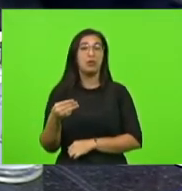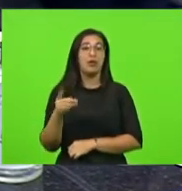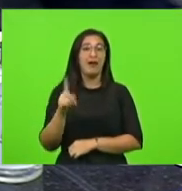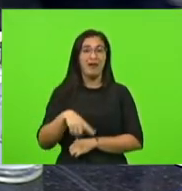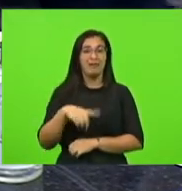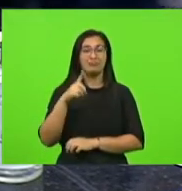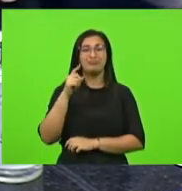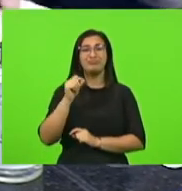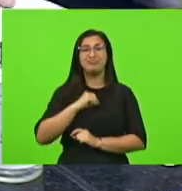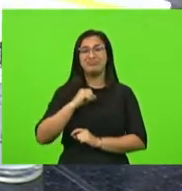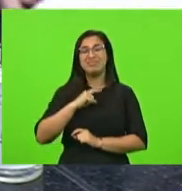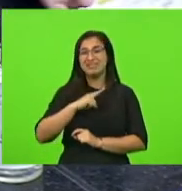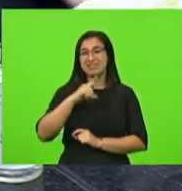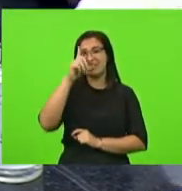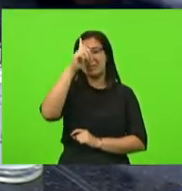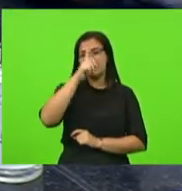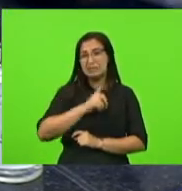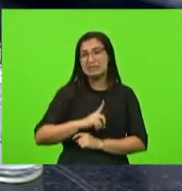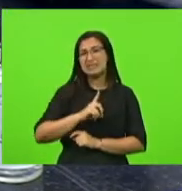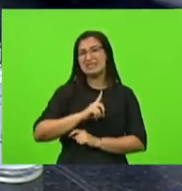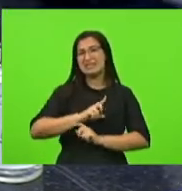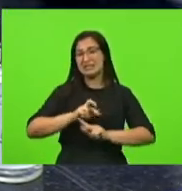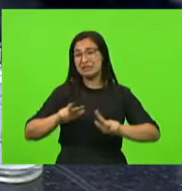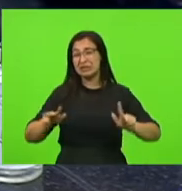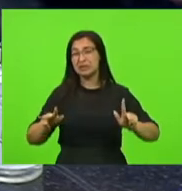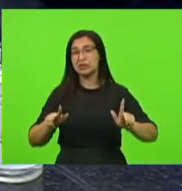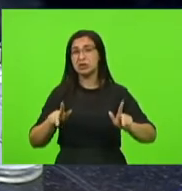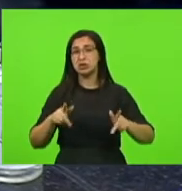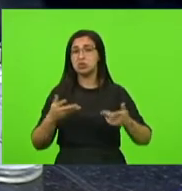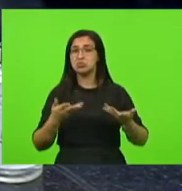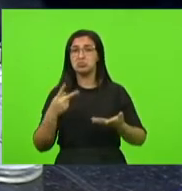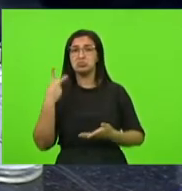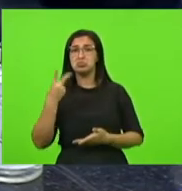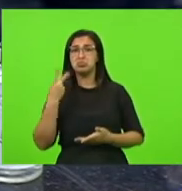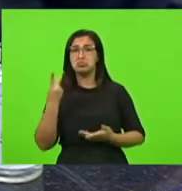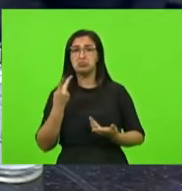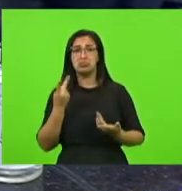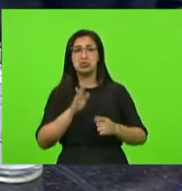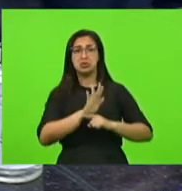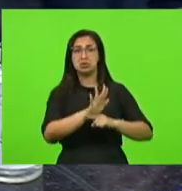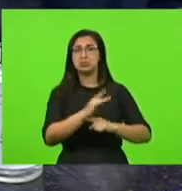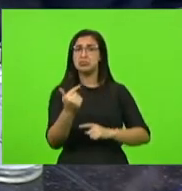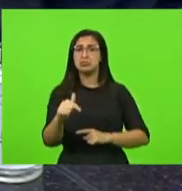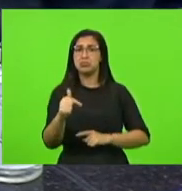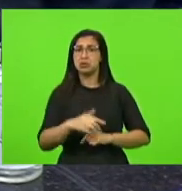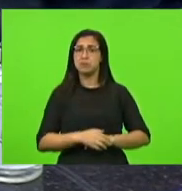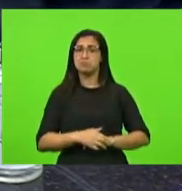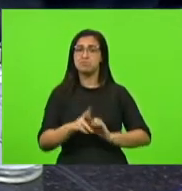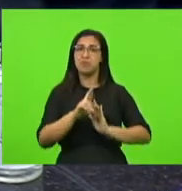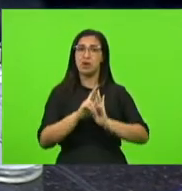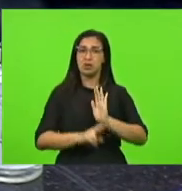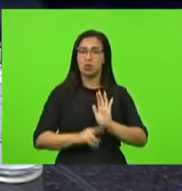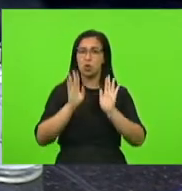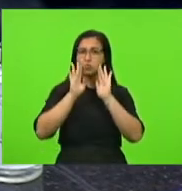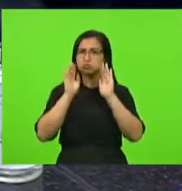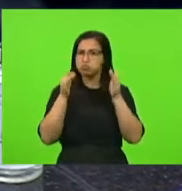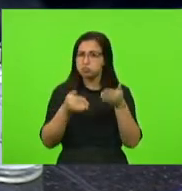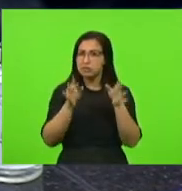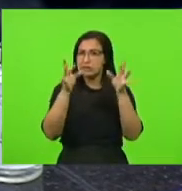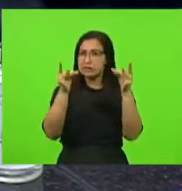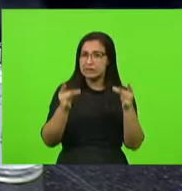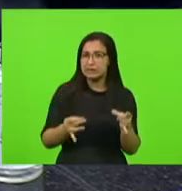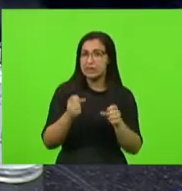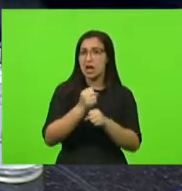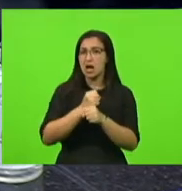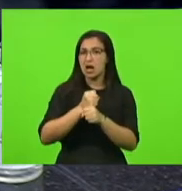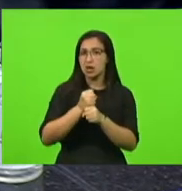depressão, questões psíquicas, e hoje não existe uma política pública voltada para isso. Tendo um relatório específico, anual, que a